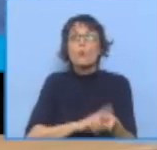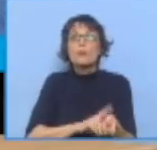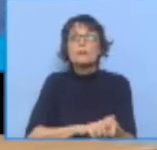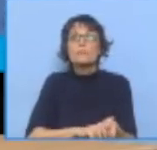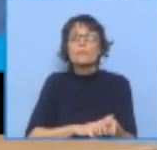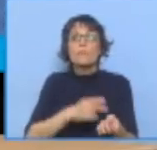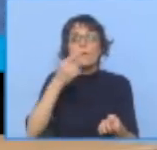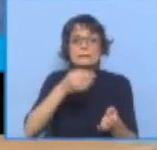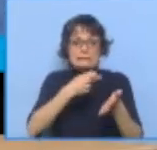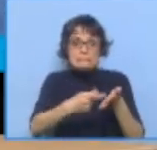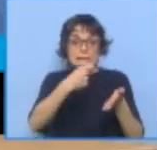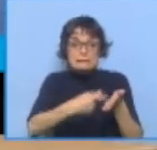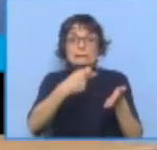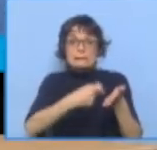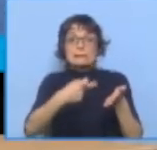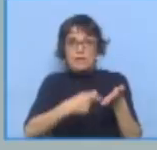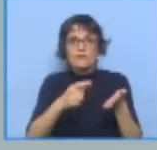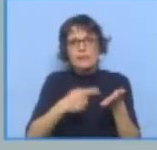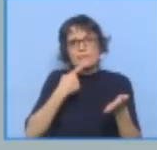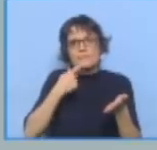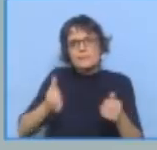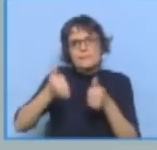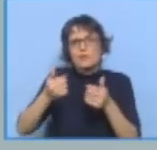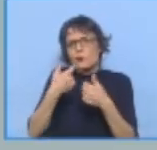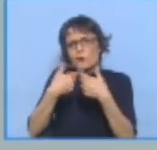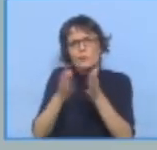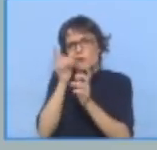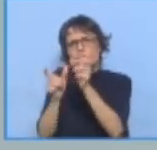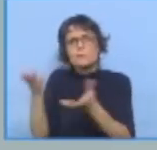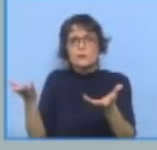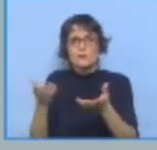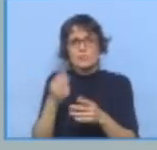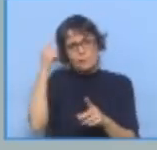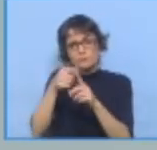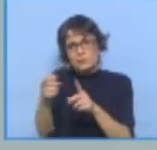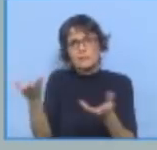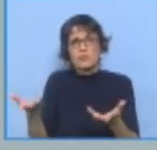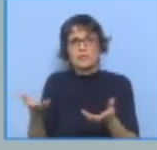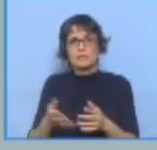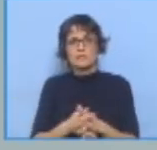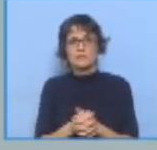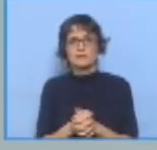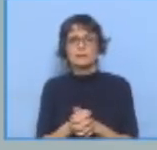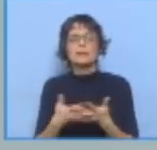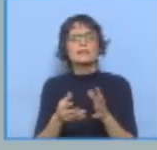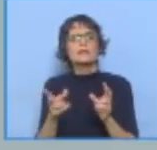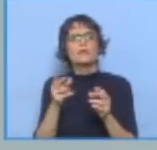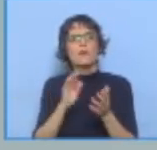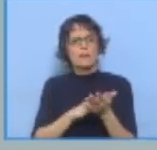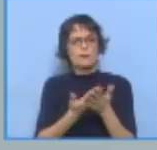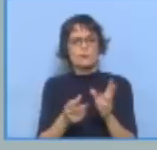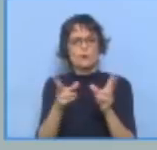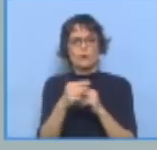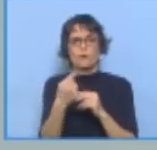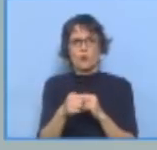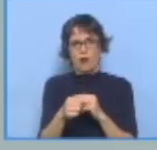a que seja mais compreensível, não é? Voltava ainda à pergunta inicial para tentar perceber o que é que esta tradução tem de novo em relação a outras